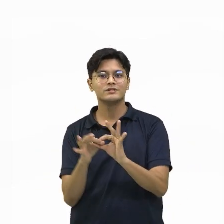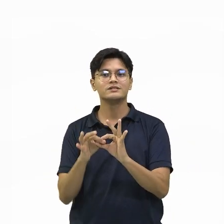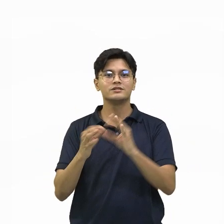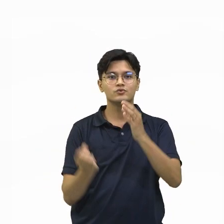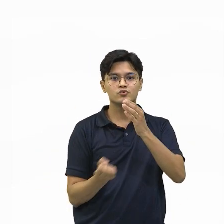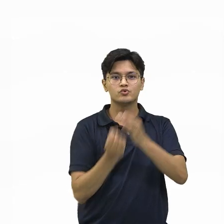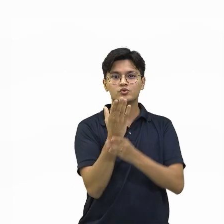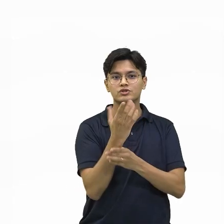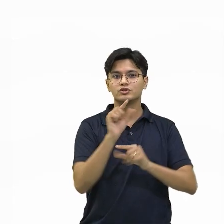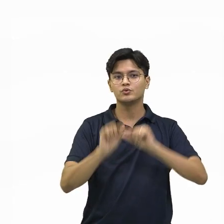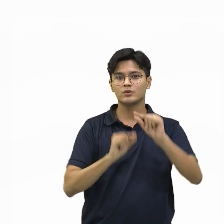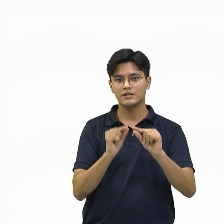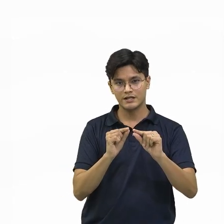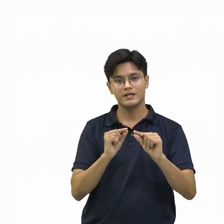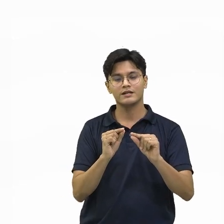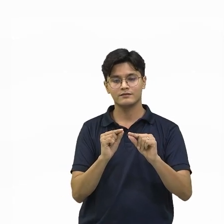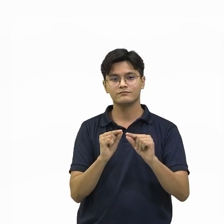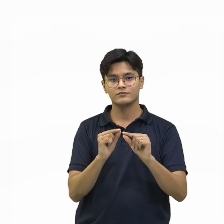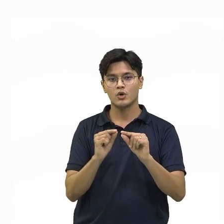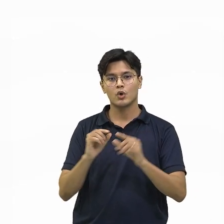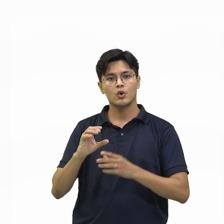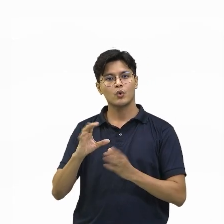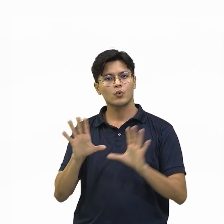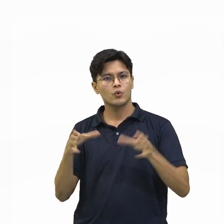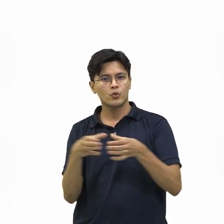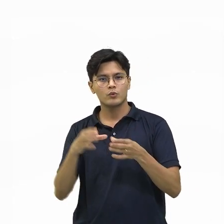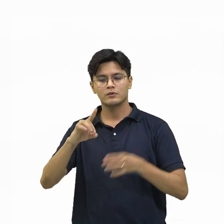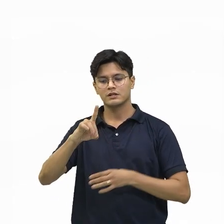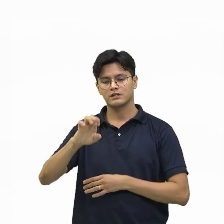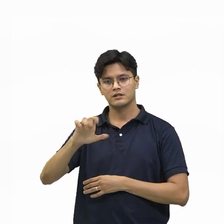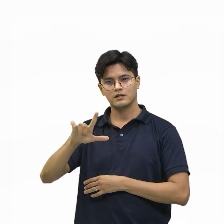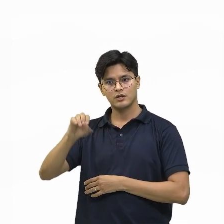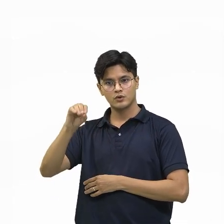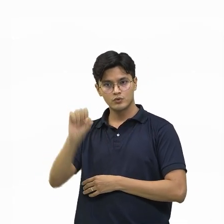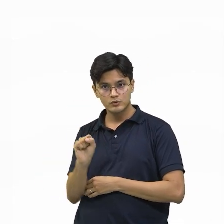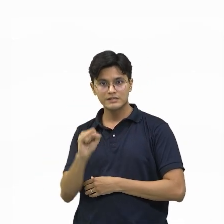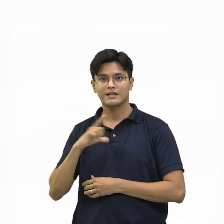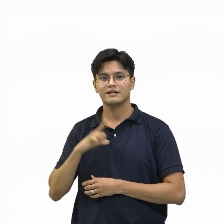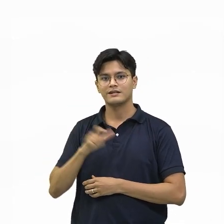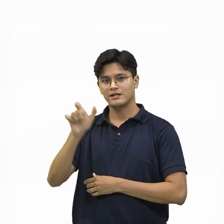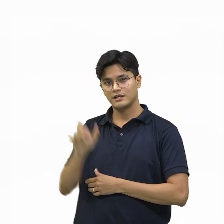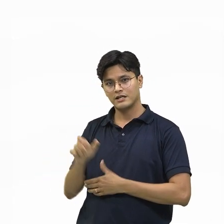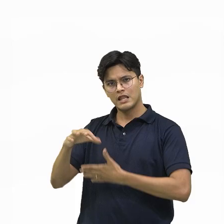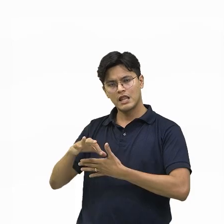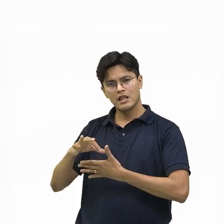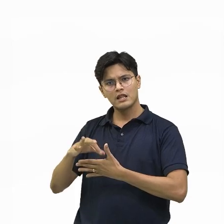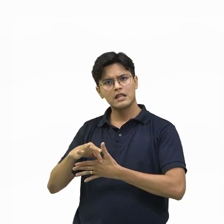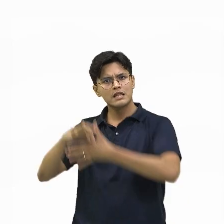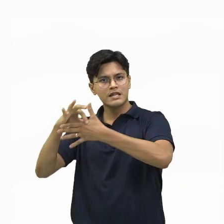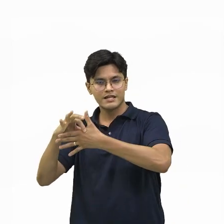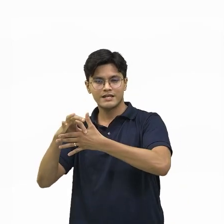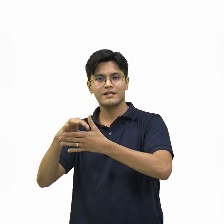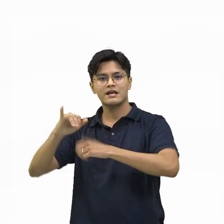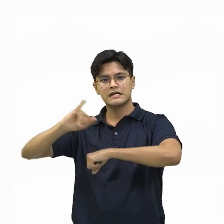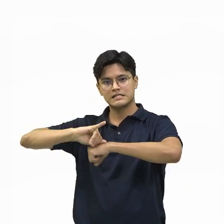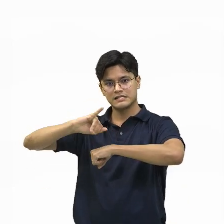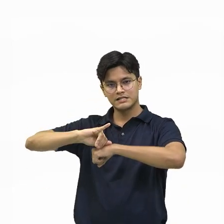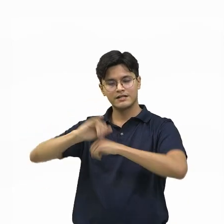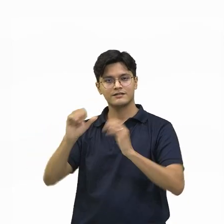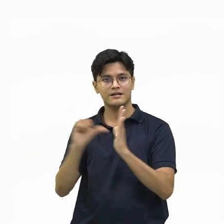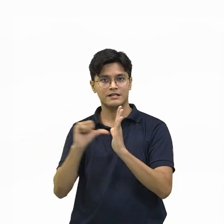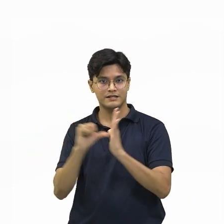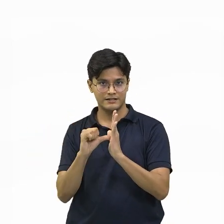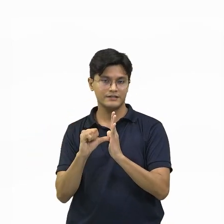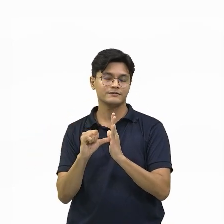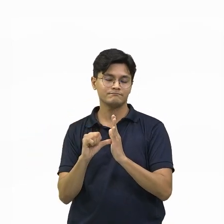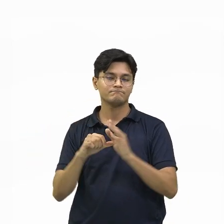tendo como líder, né, a cidade-estado de Atenas. E dentro desse processo você também vai ter